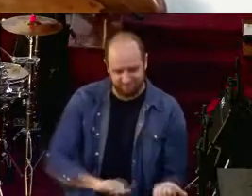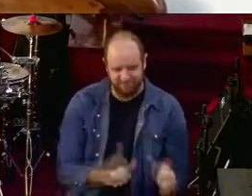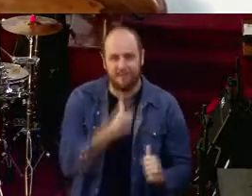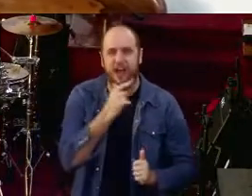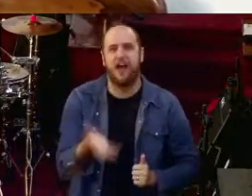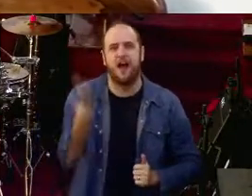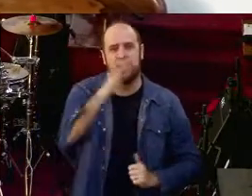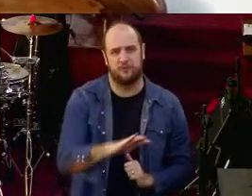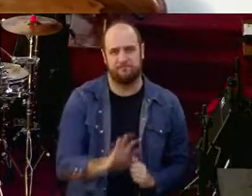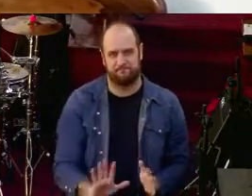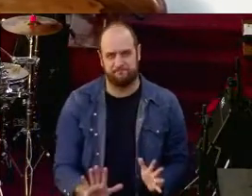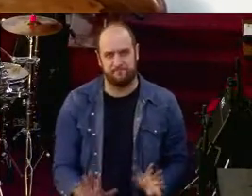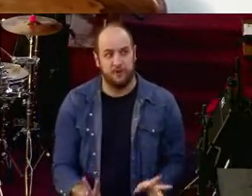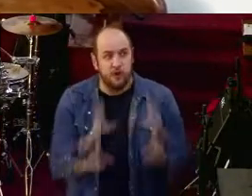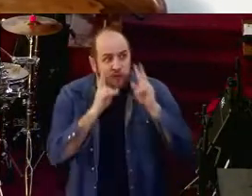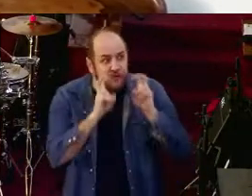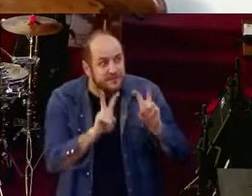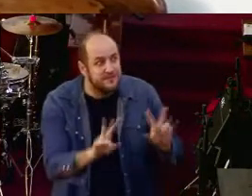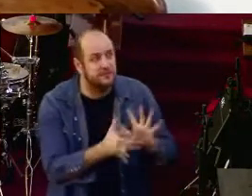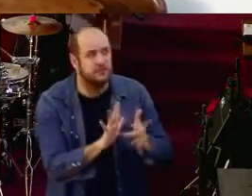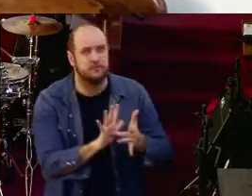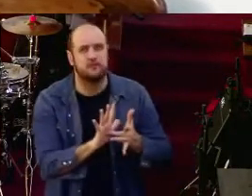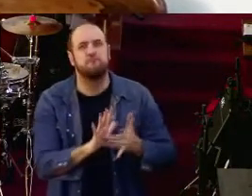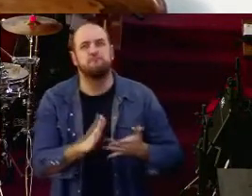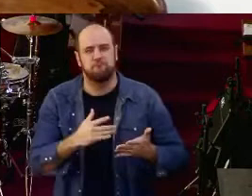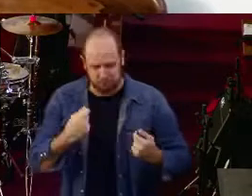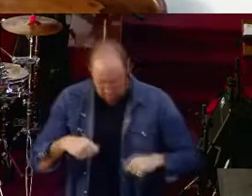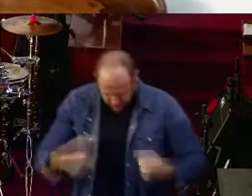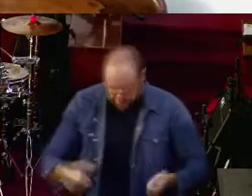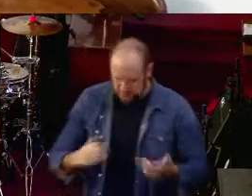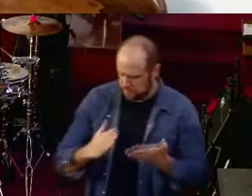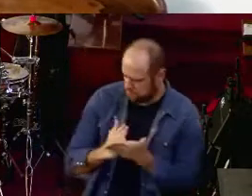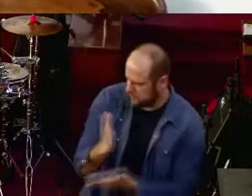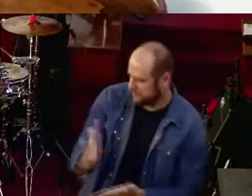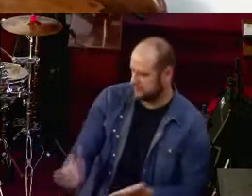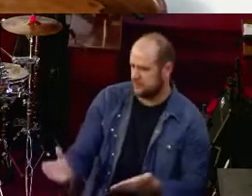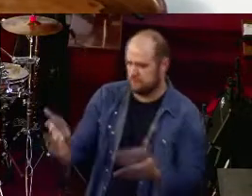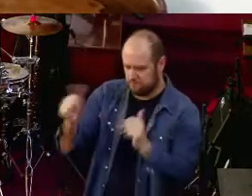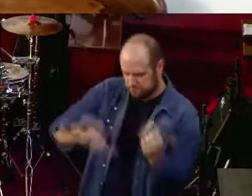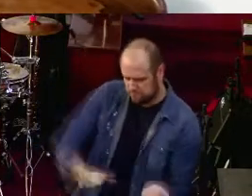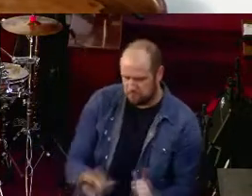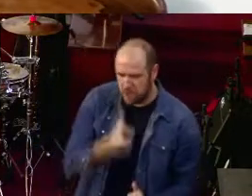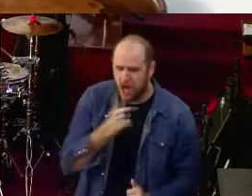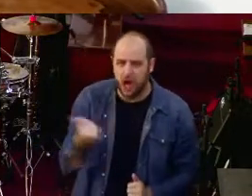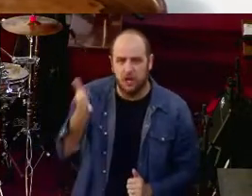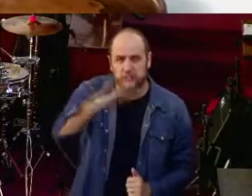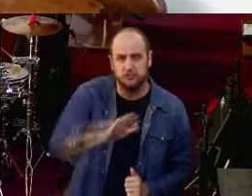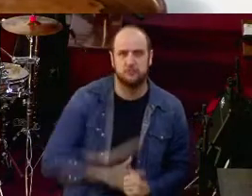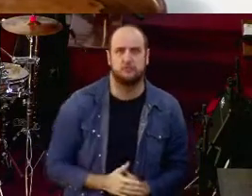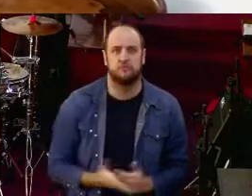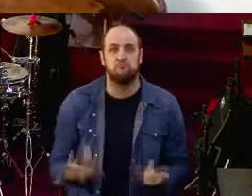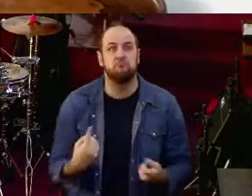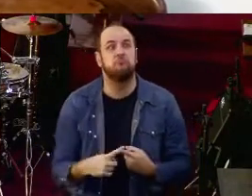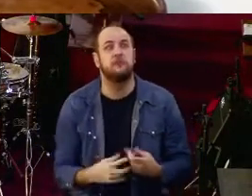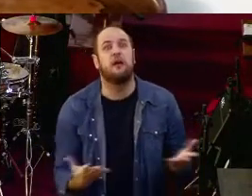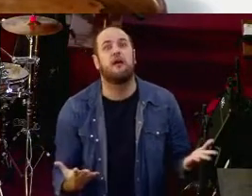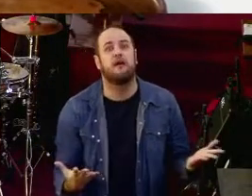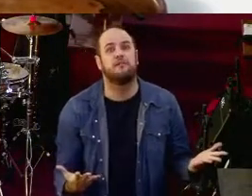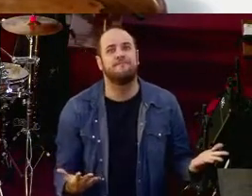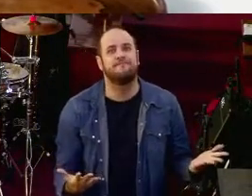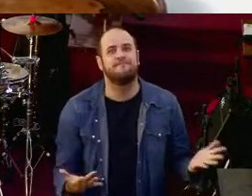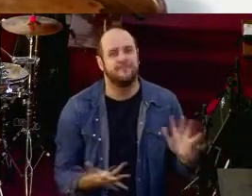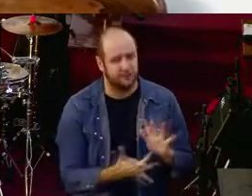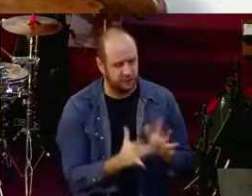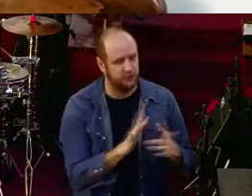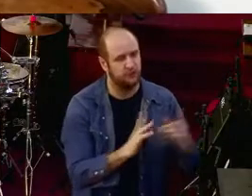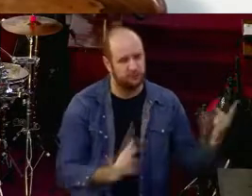entanto, essa era a visão de Jesus, precisa passar pelo batismo. Mas por que precisa passar pelo batismo? Ele vai dizer a João, João